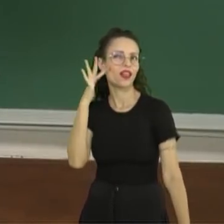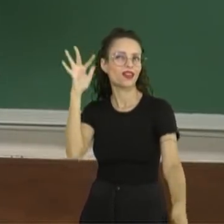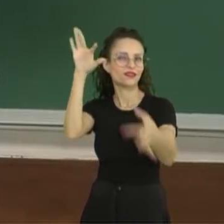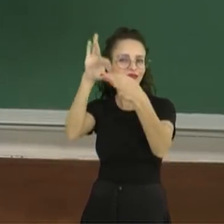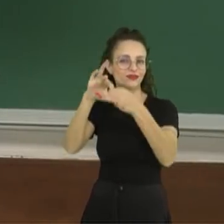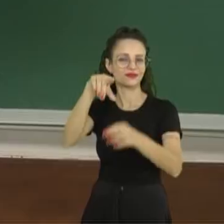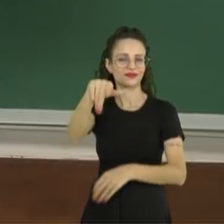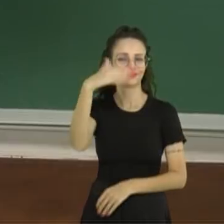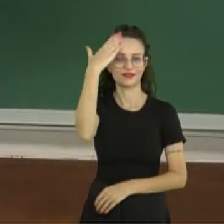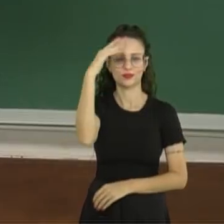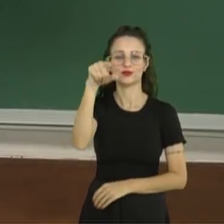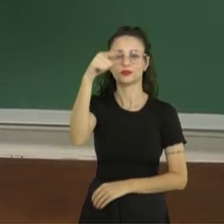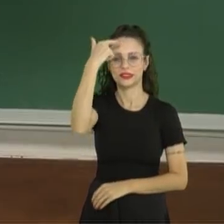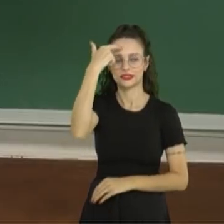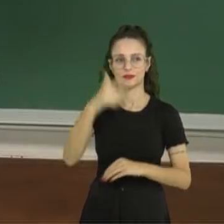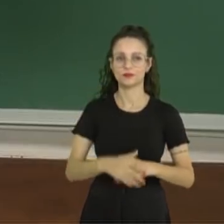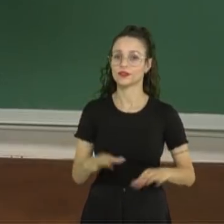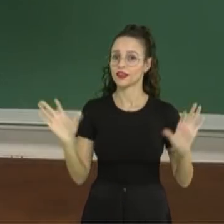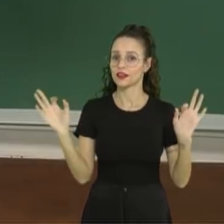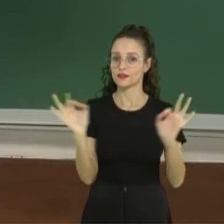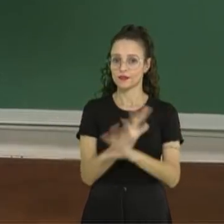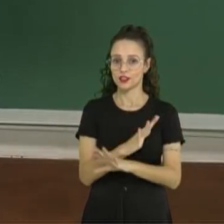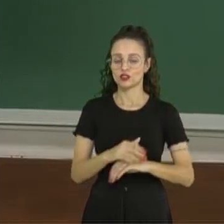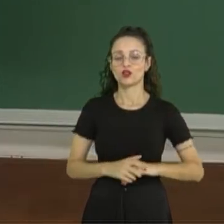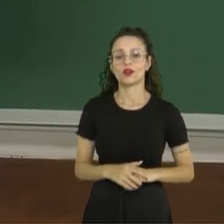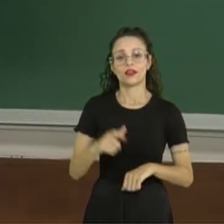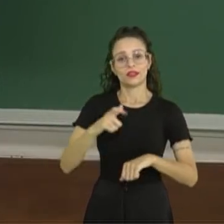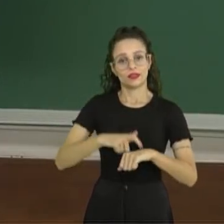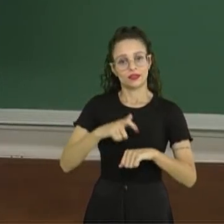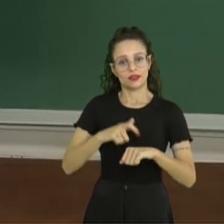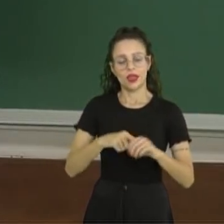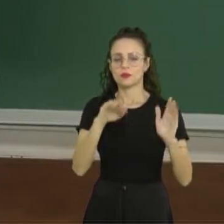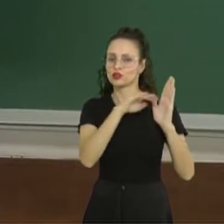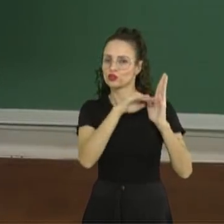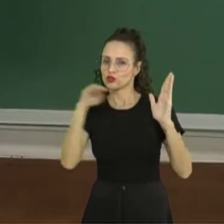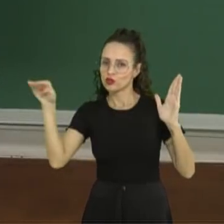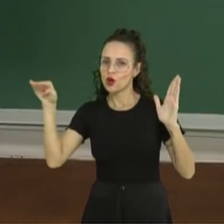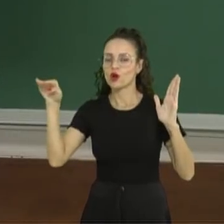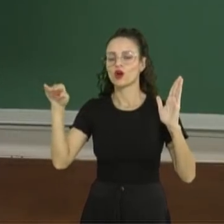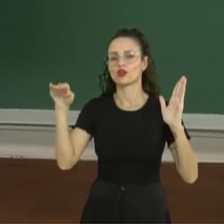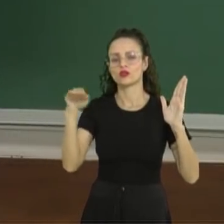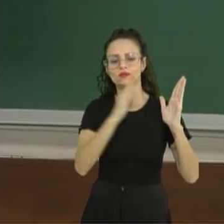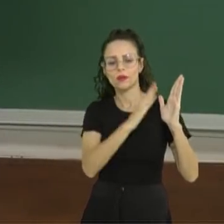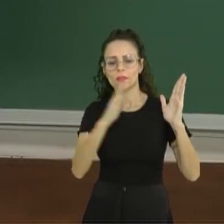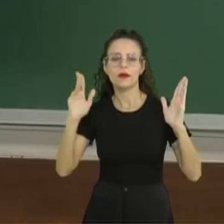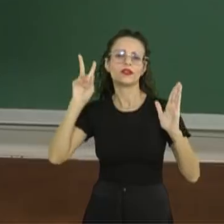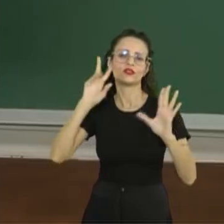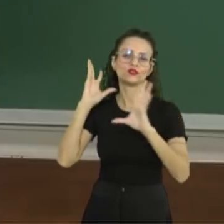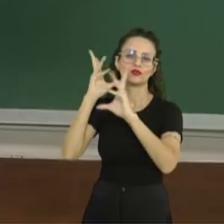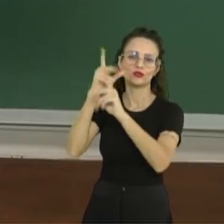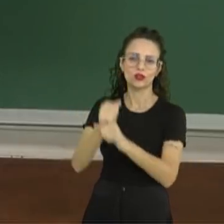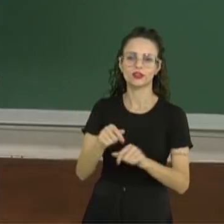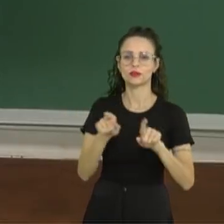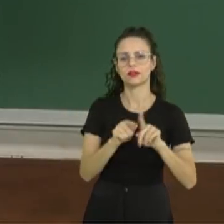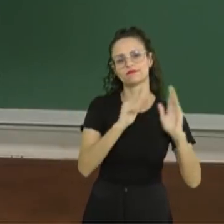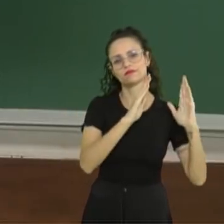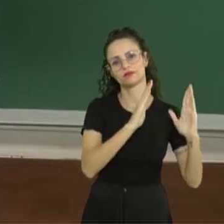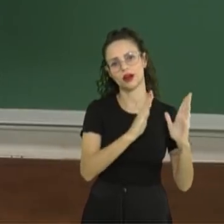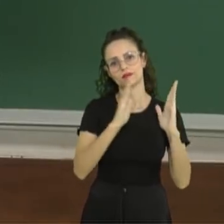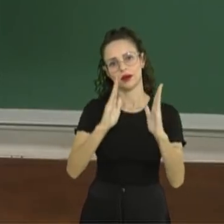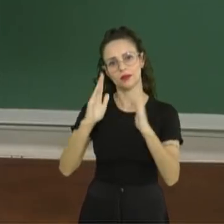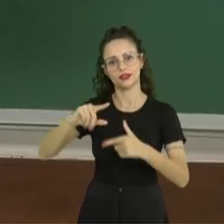amigo. Fechou? Tempo histórico cronológico, mecânico da natureza e uma